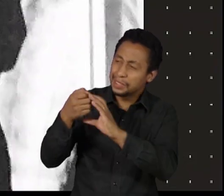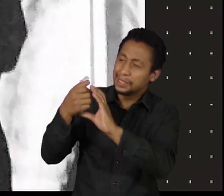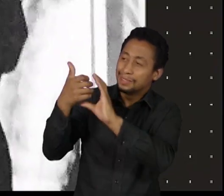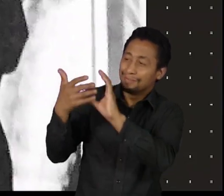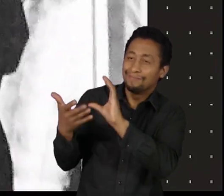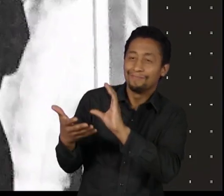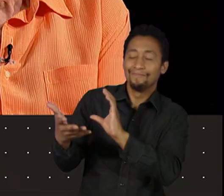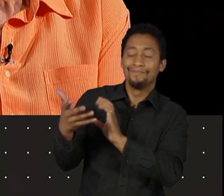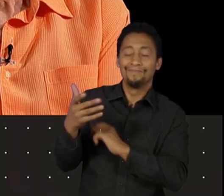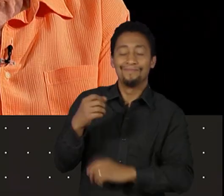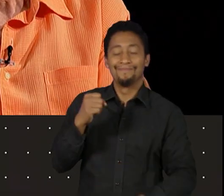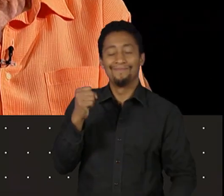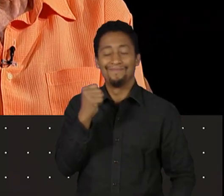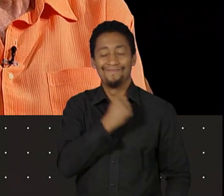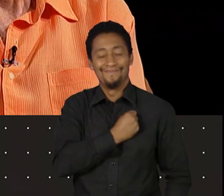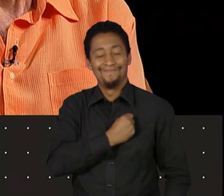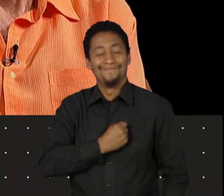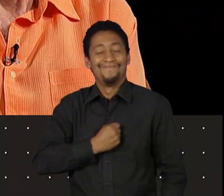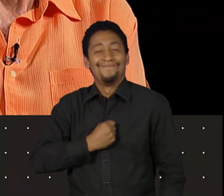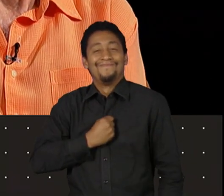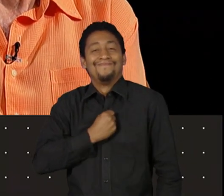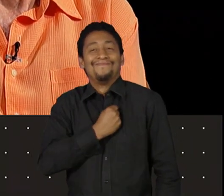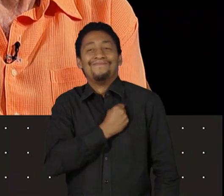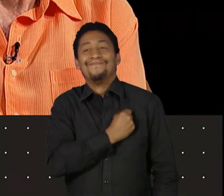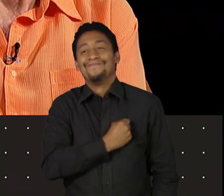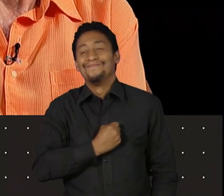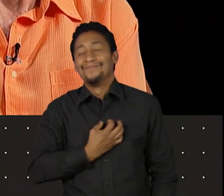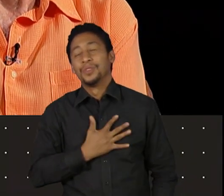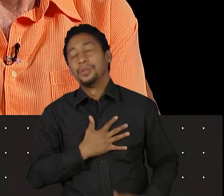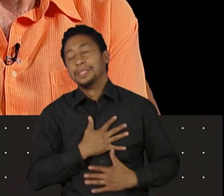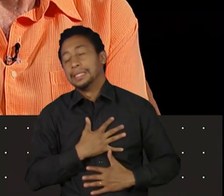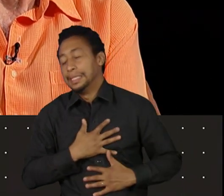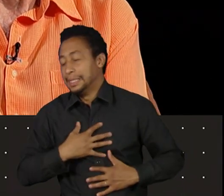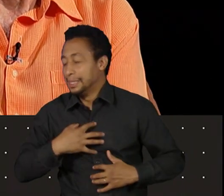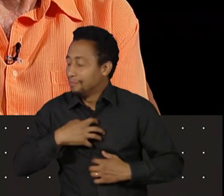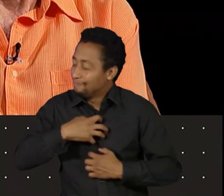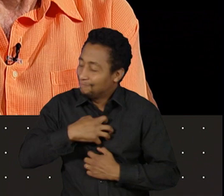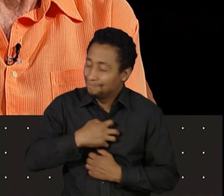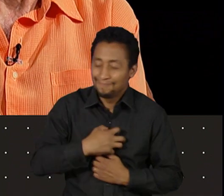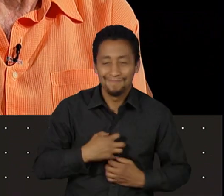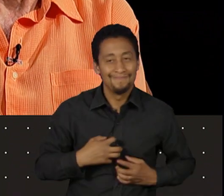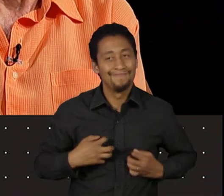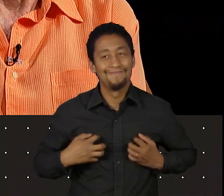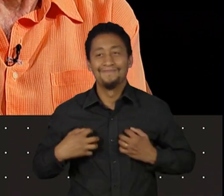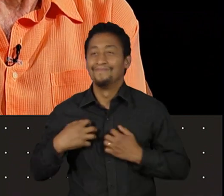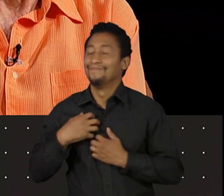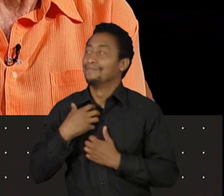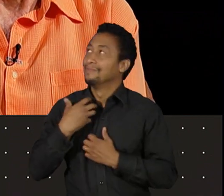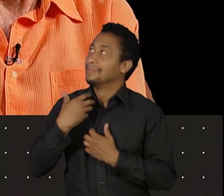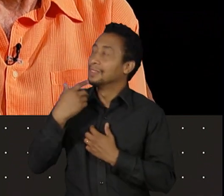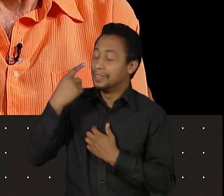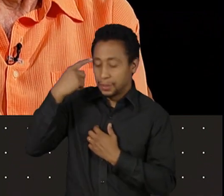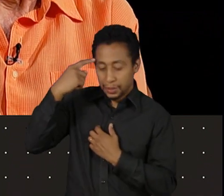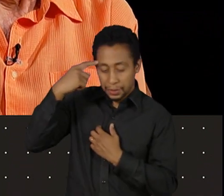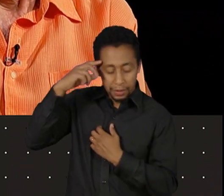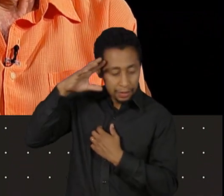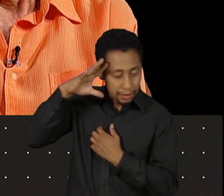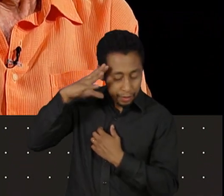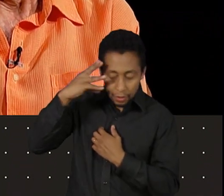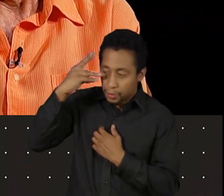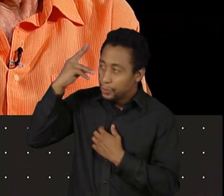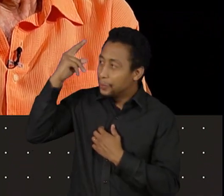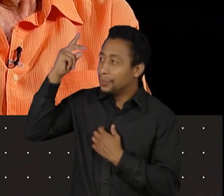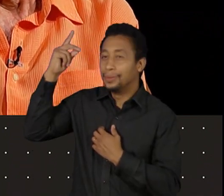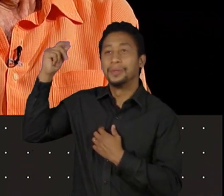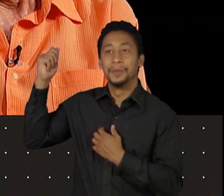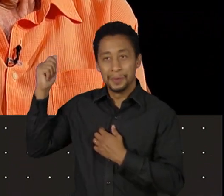é pior tormento, é pior do que o esquecimento, é